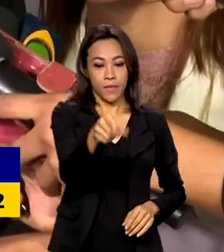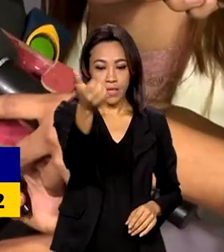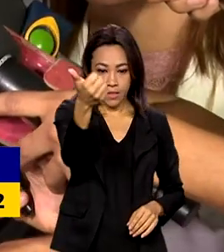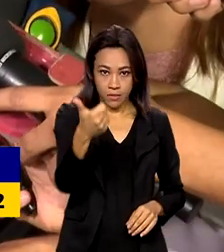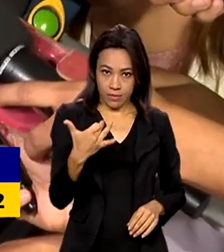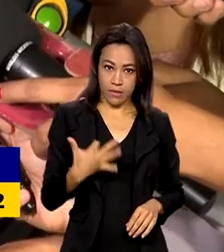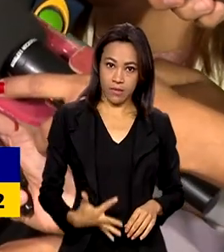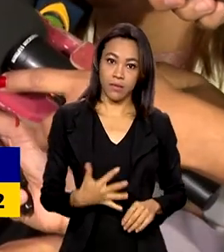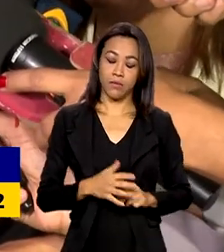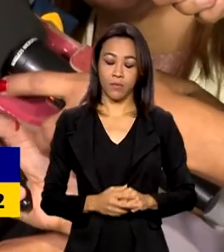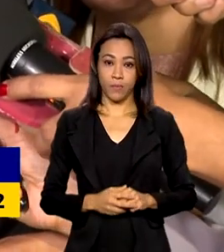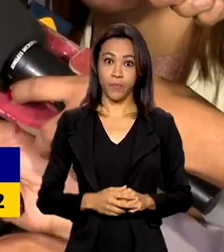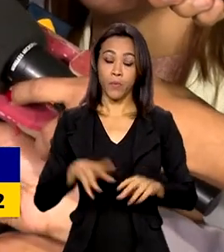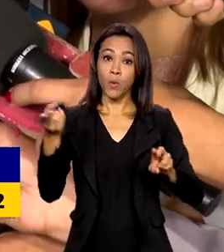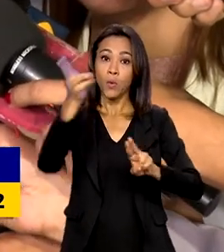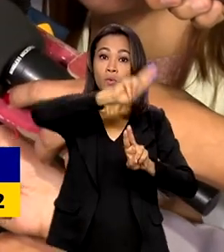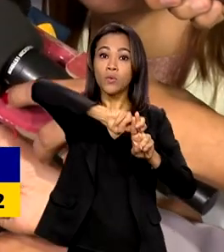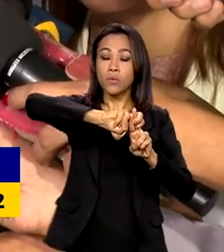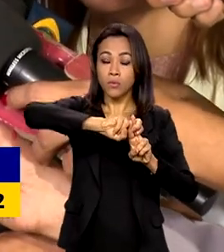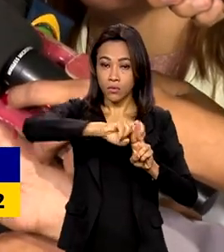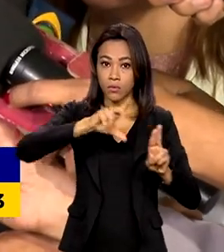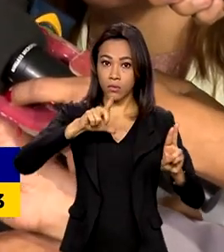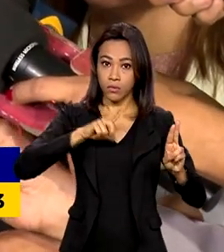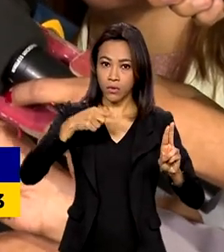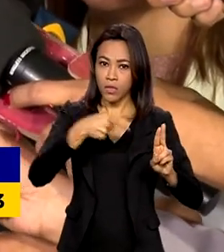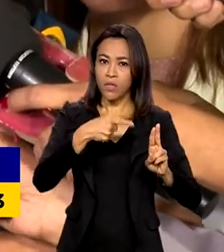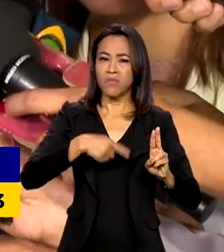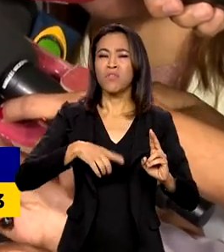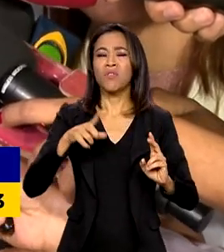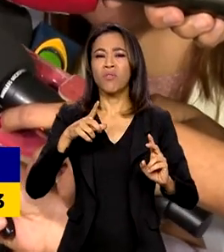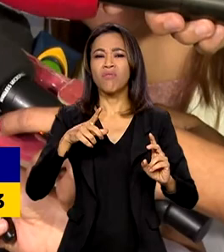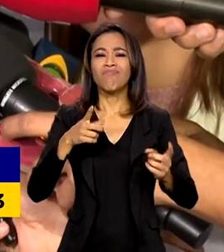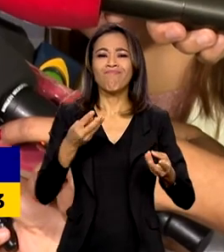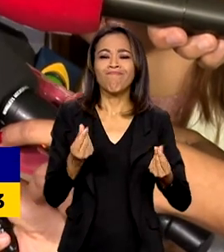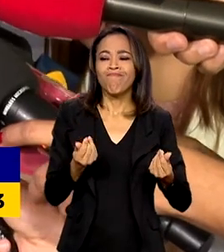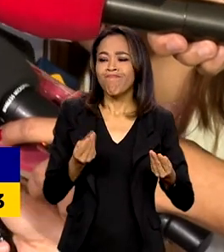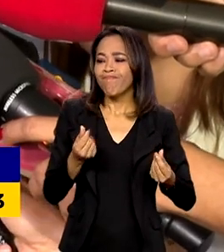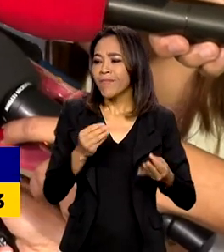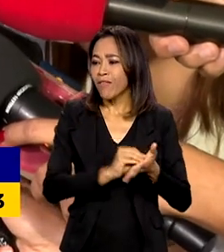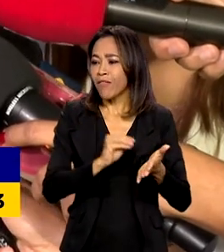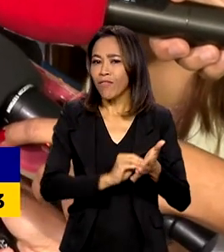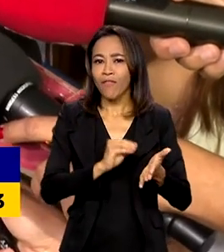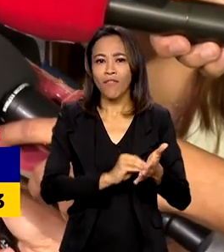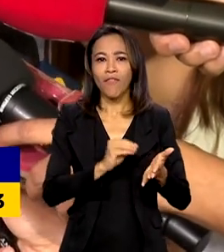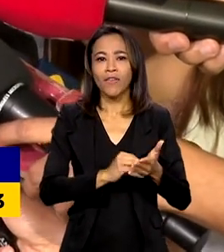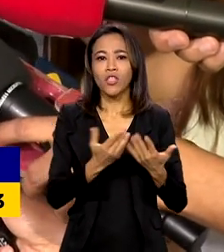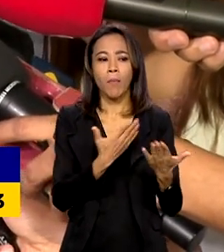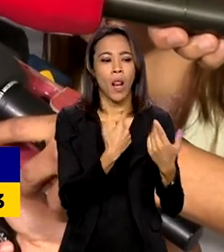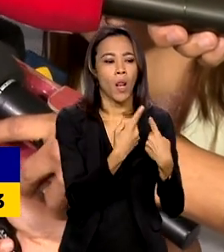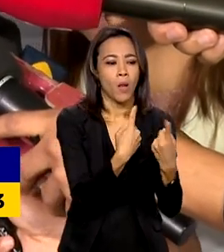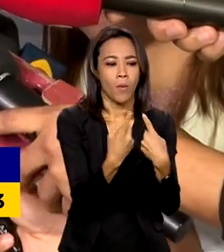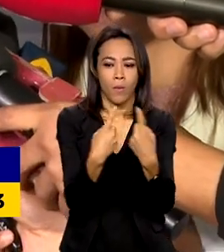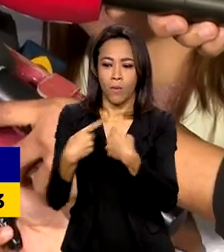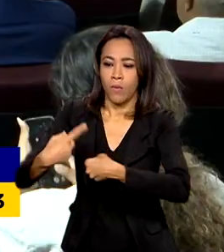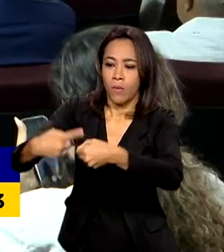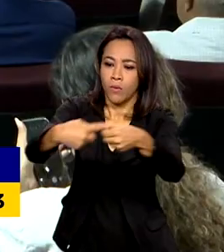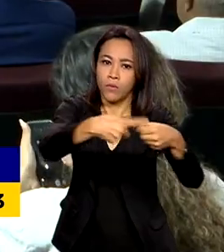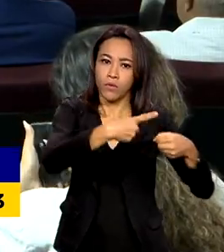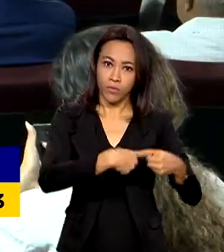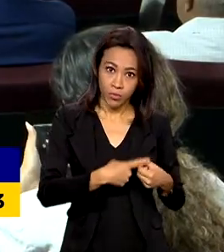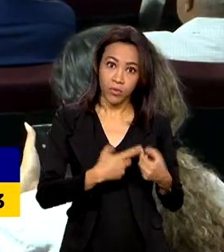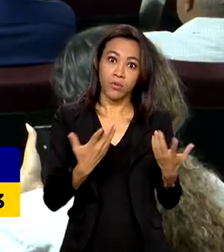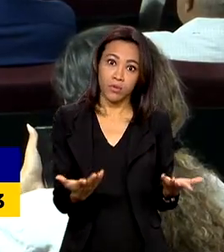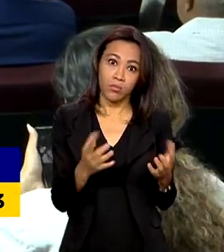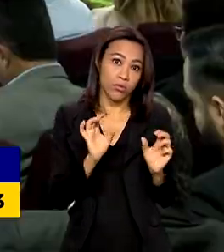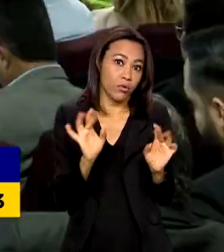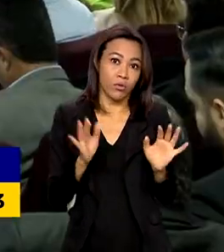único de saúde nacional ficou precário. Ficamos apenas dialogando com os municípios, o estado com os municípios. Além